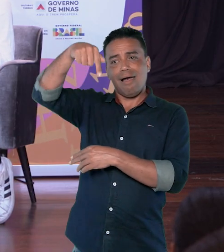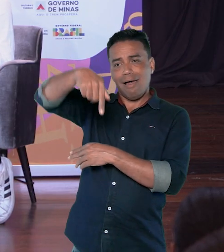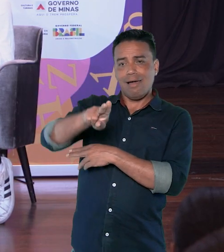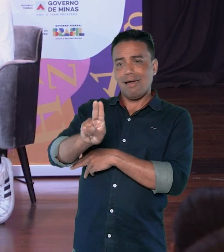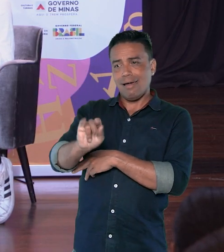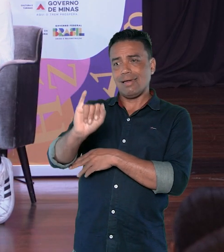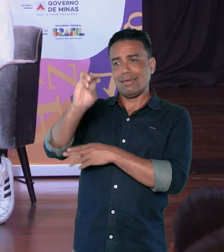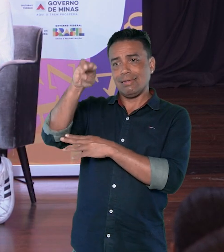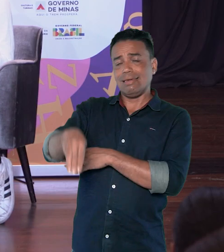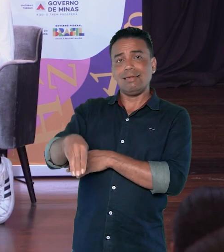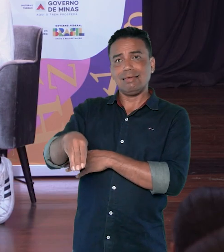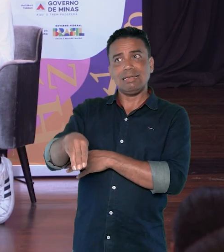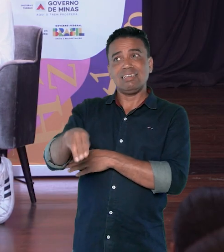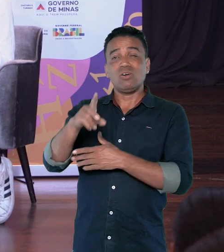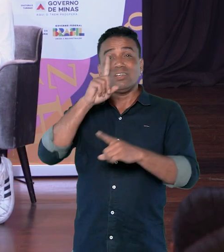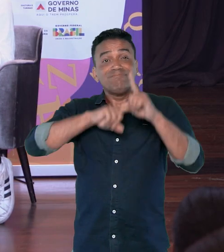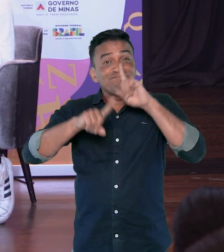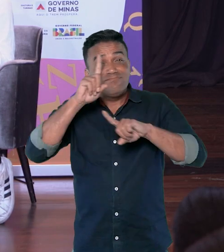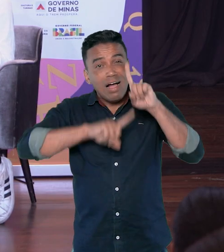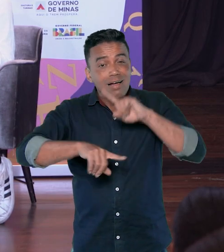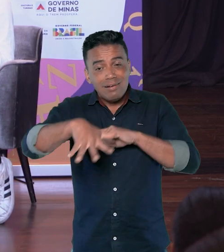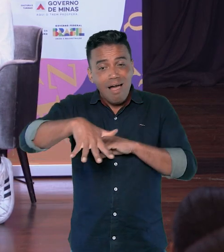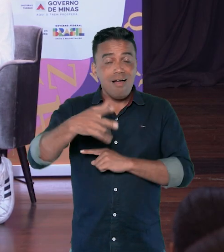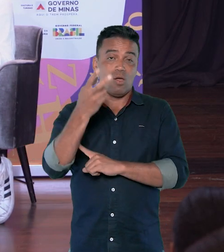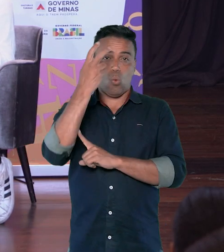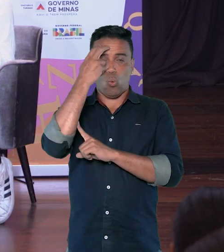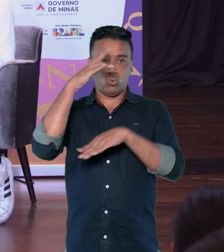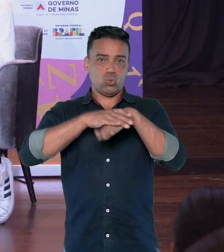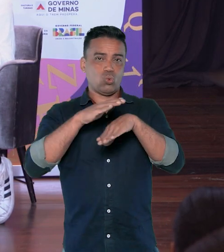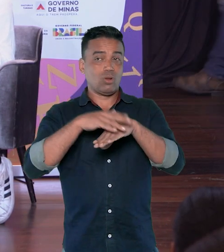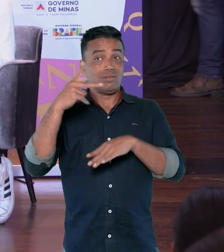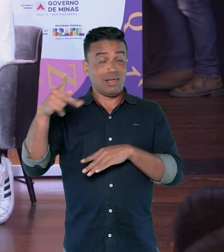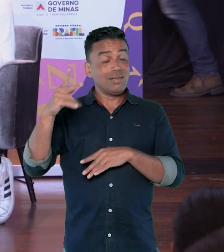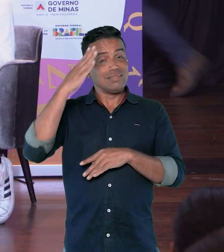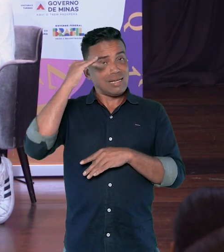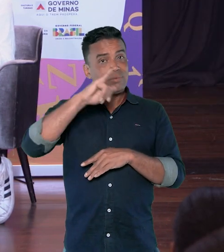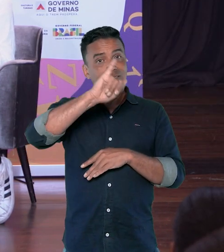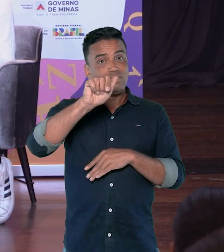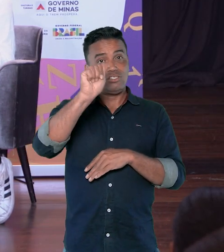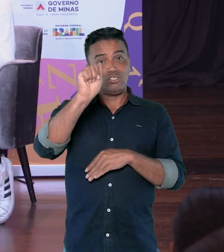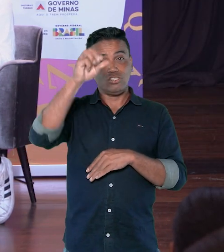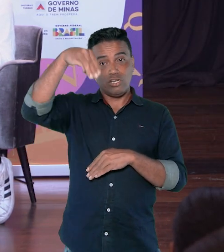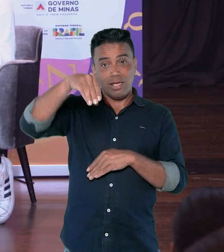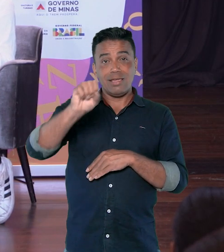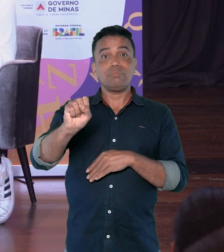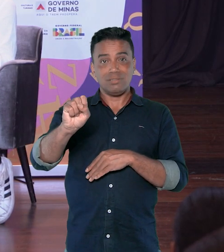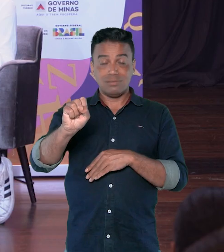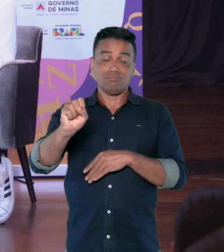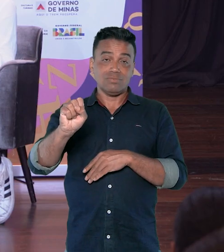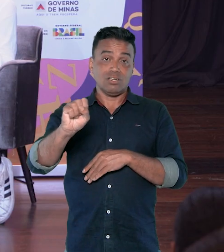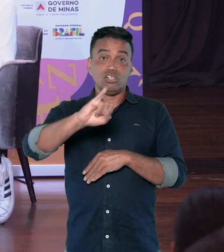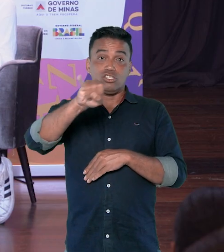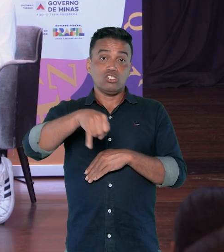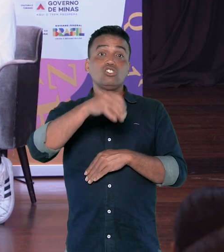chamo de alguns buracos culturais, né? Porque ao mesmo tempo que ele sabe quem é James Joyce, né, ele quer ler Ulisses, e